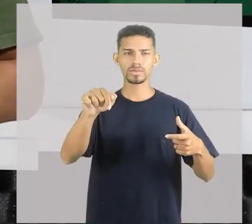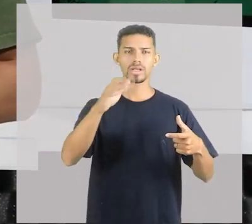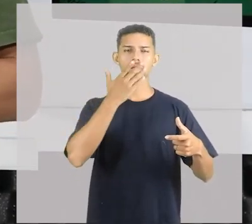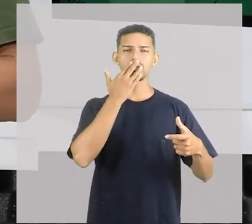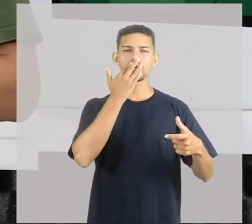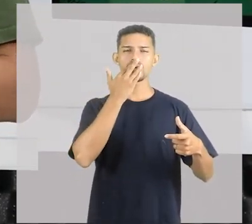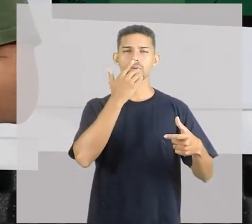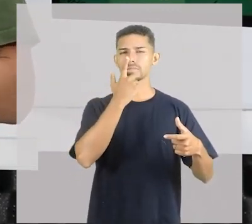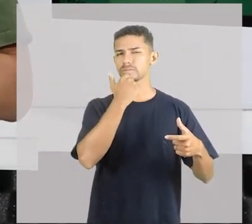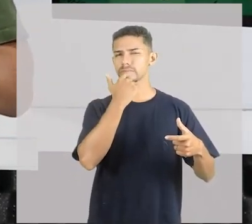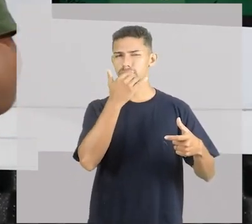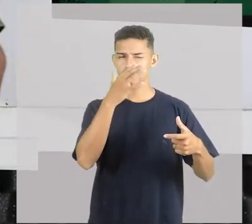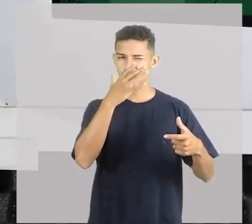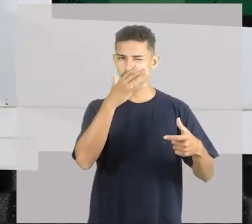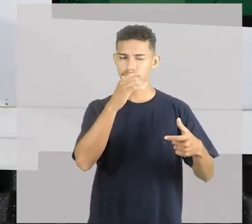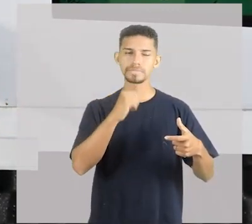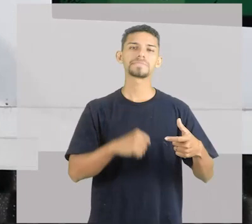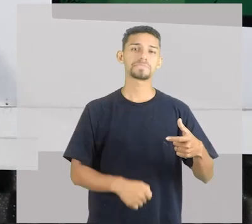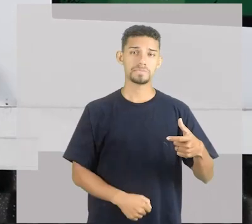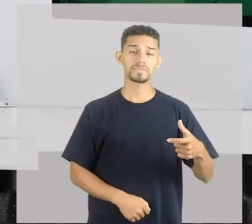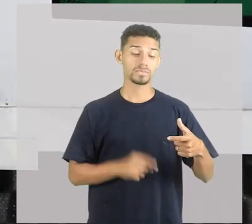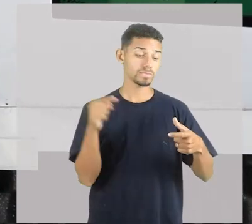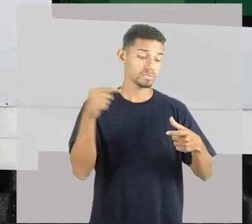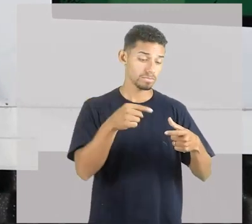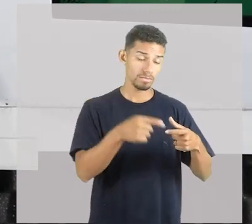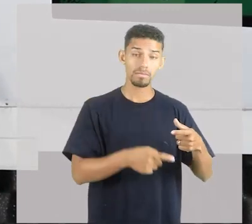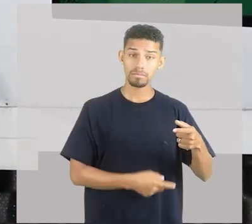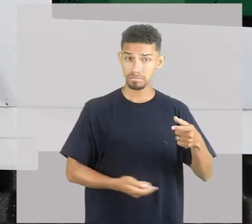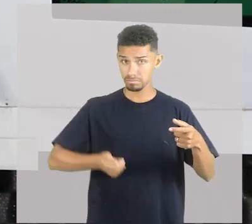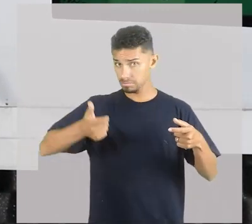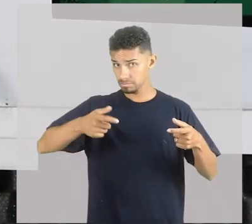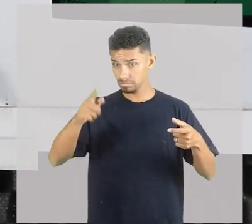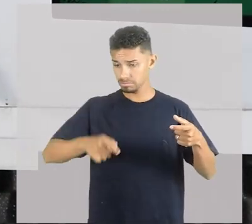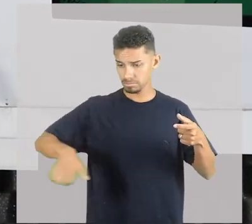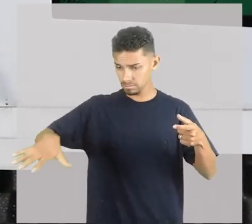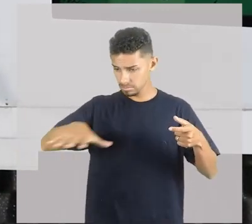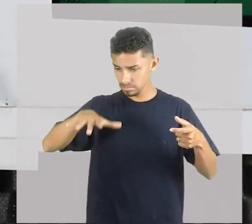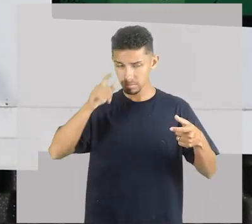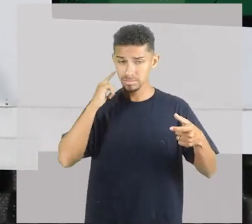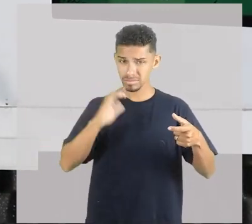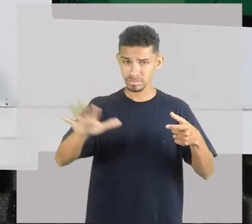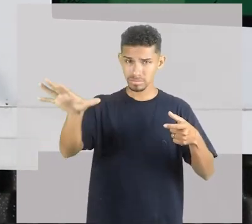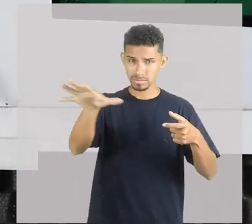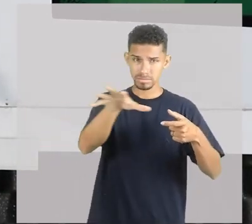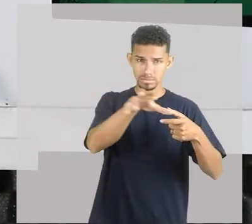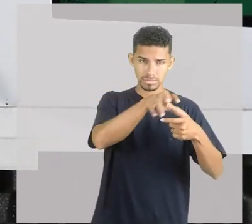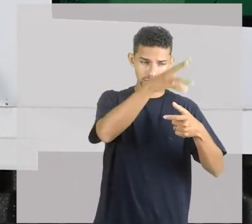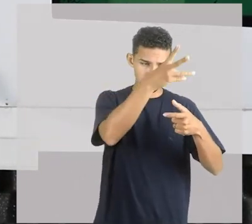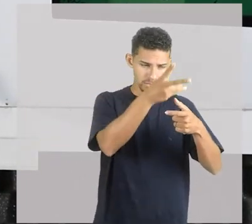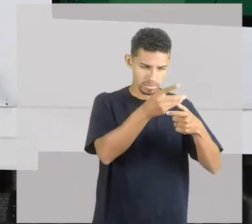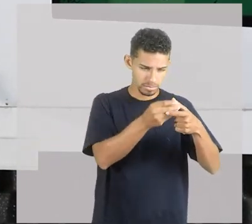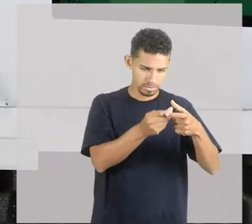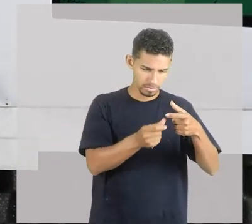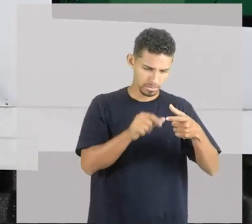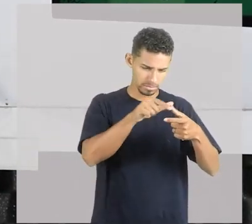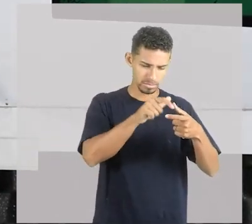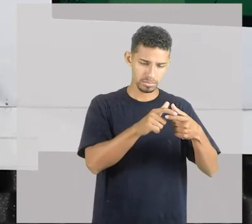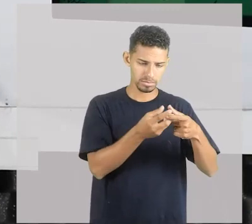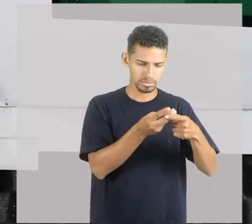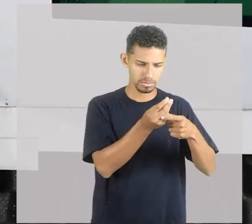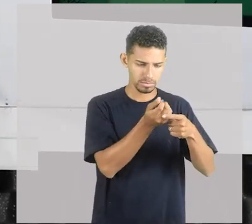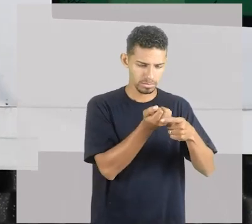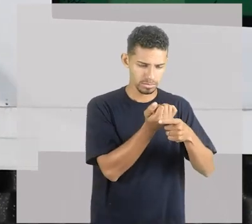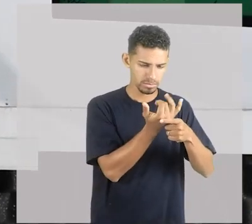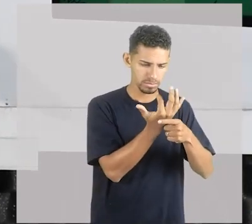mais avermelhada. Só que à medida que você tem essa moeda no ambiente, ela começa a ir oxidando e ela vai formando uma substância em sua